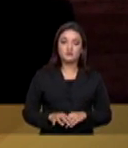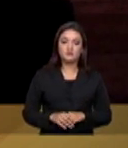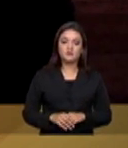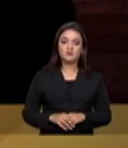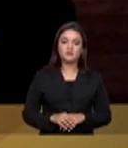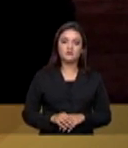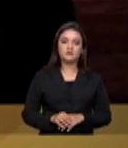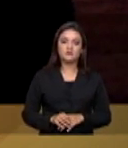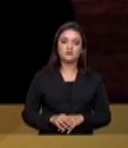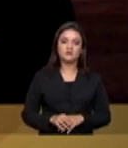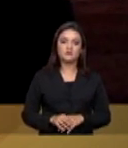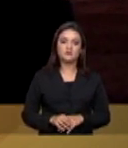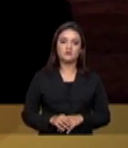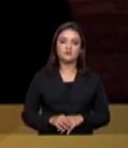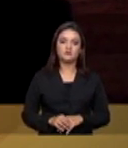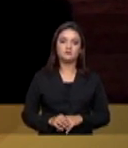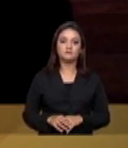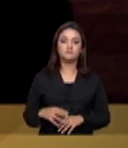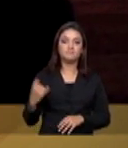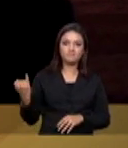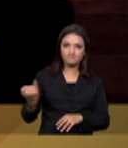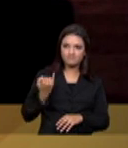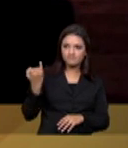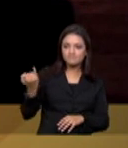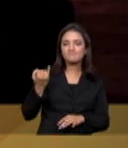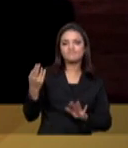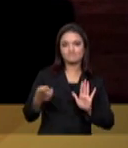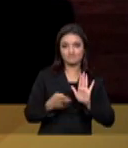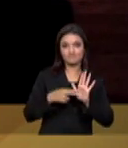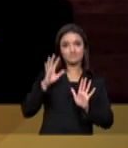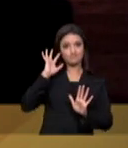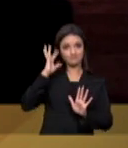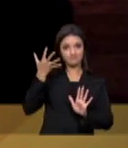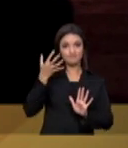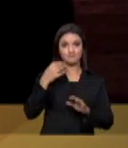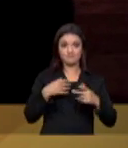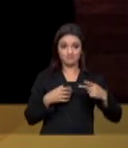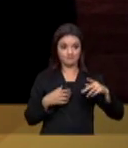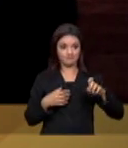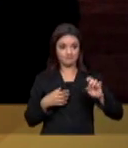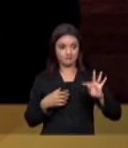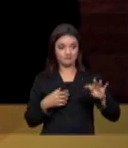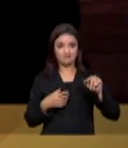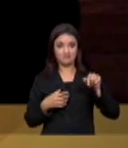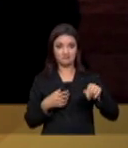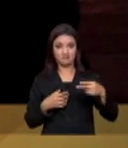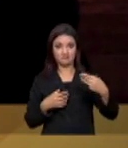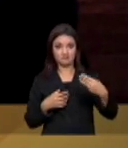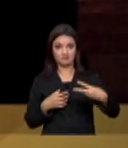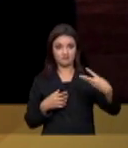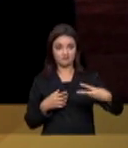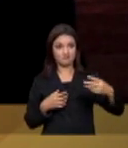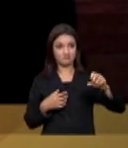reconheça que a decisão tomada na pele 33880